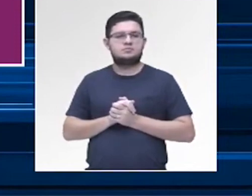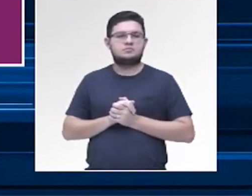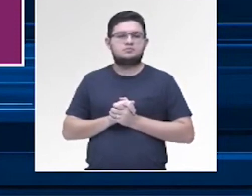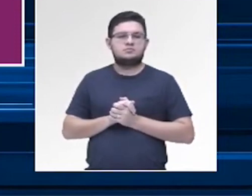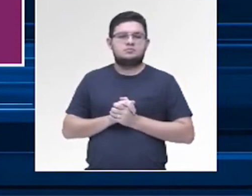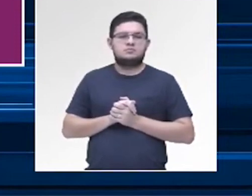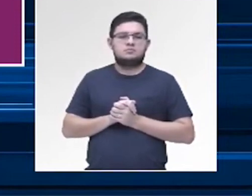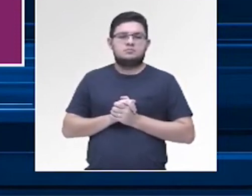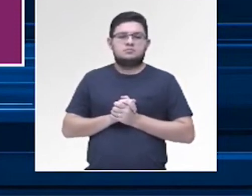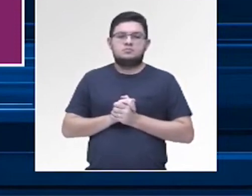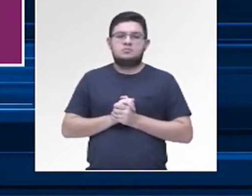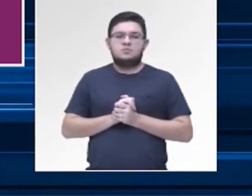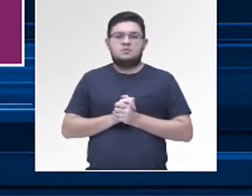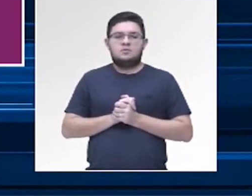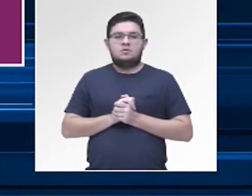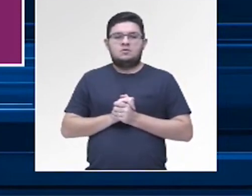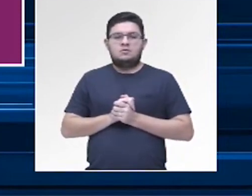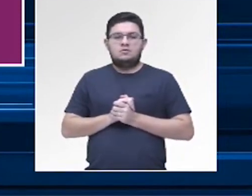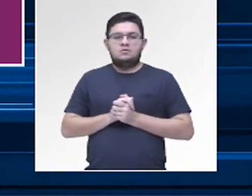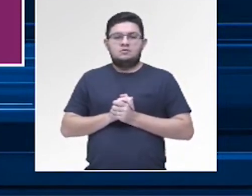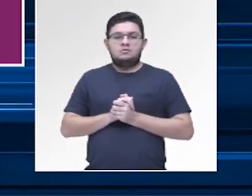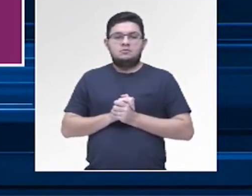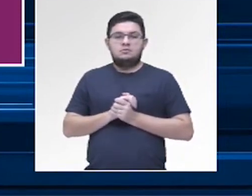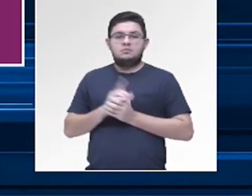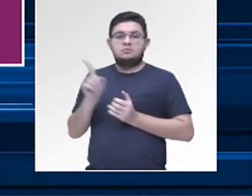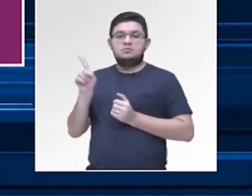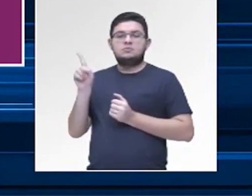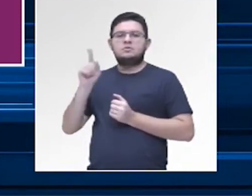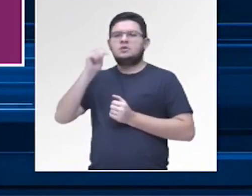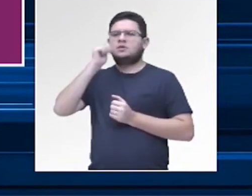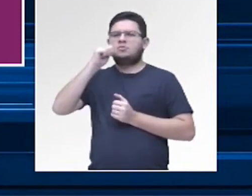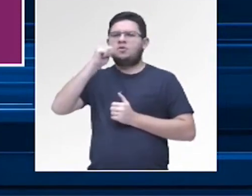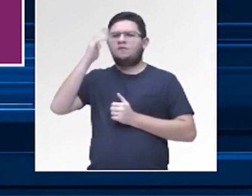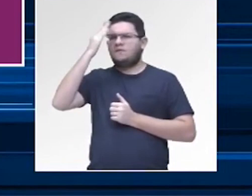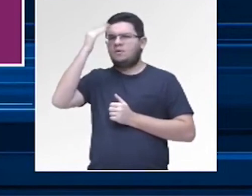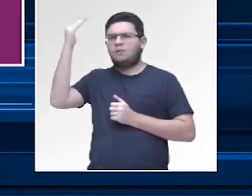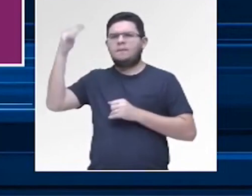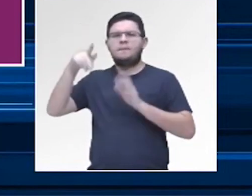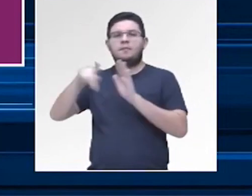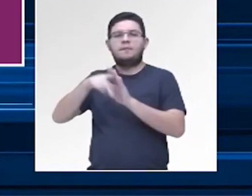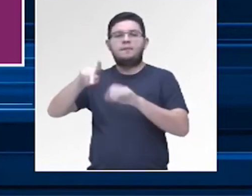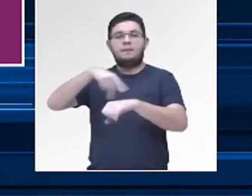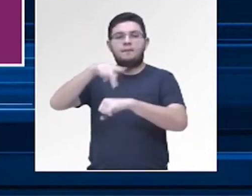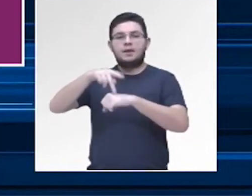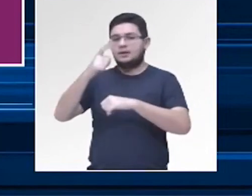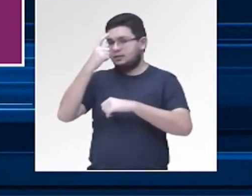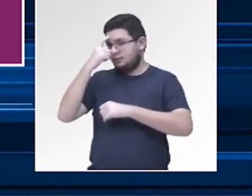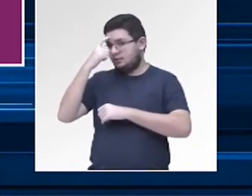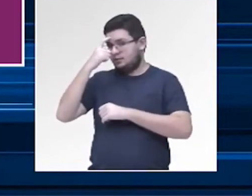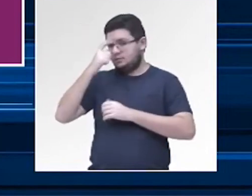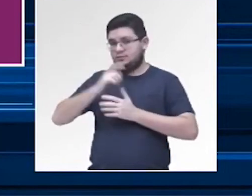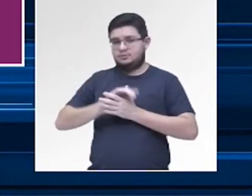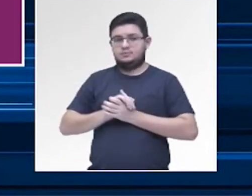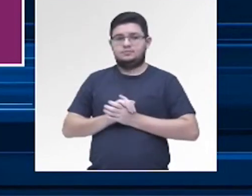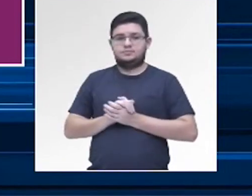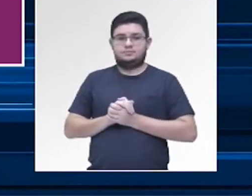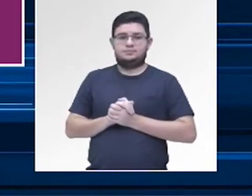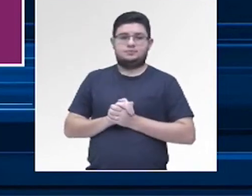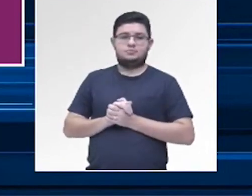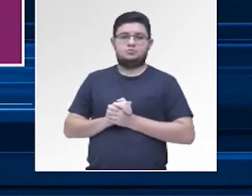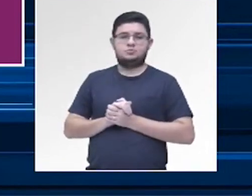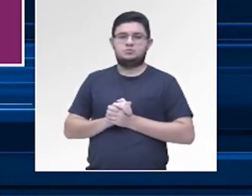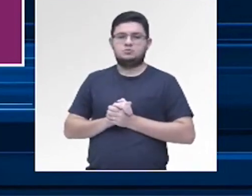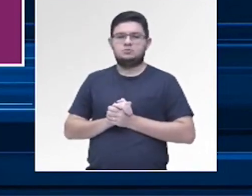Agora eu tenho ali sobre essa celebridade indiana também famosa, né? Indra Noel was named